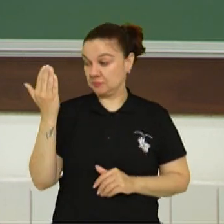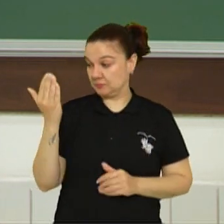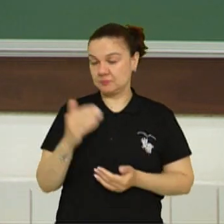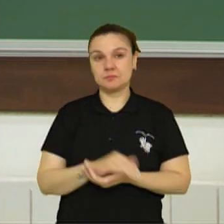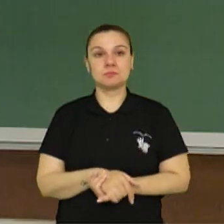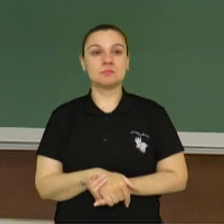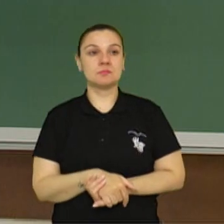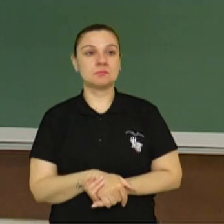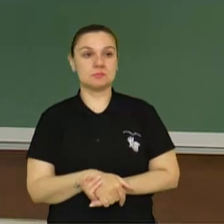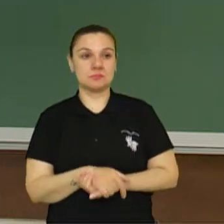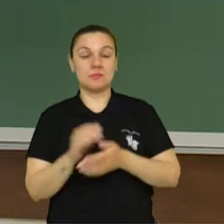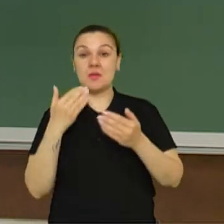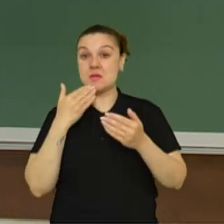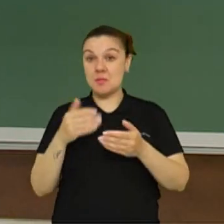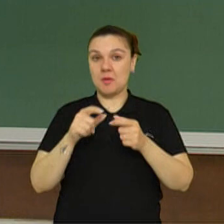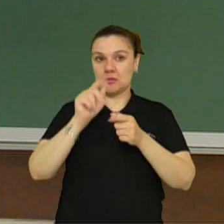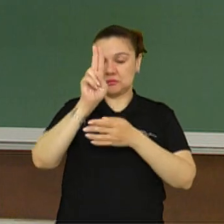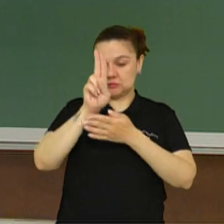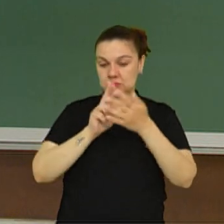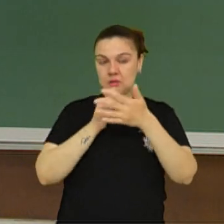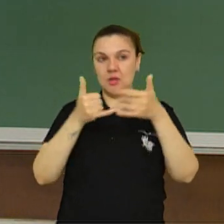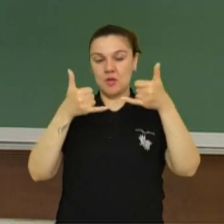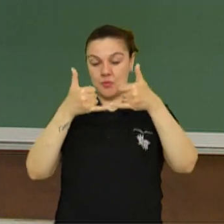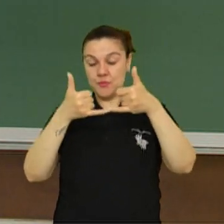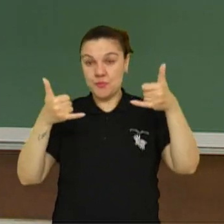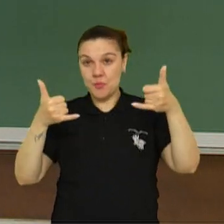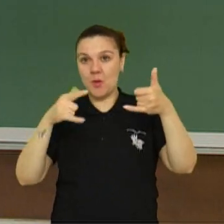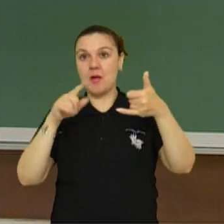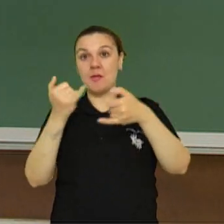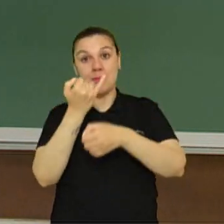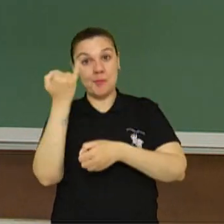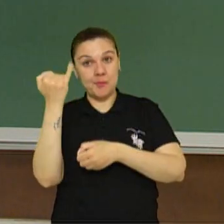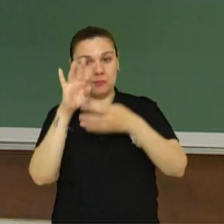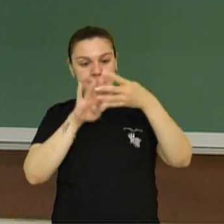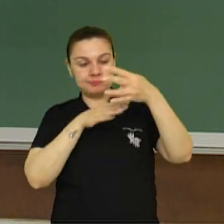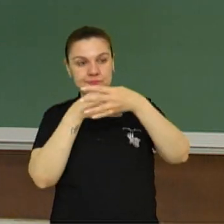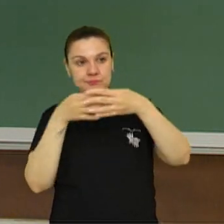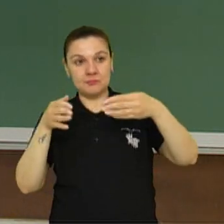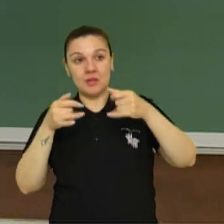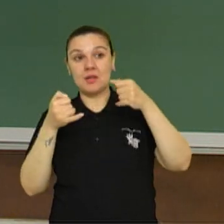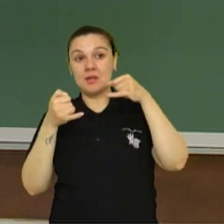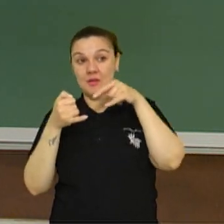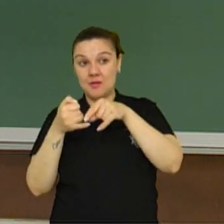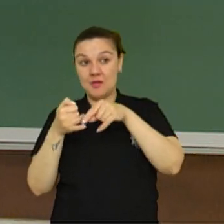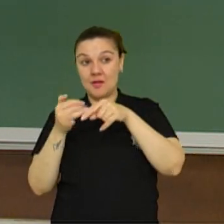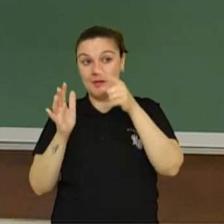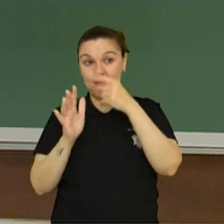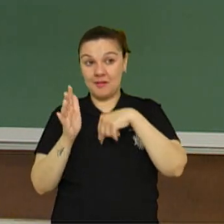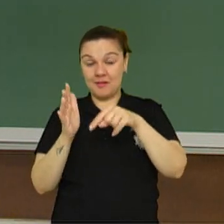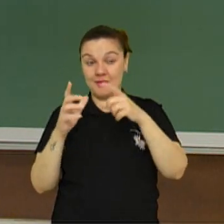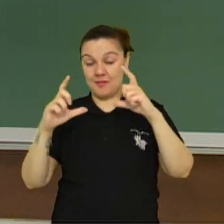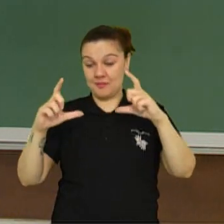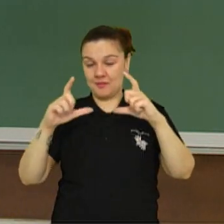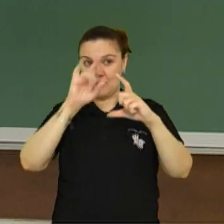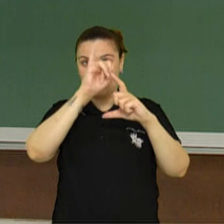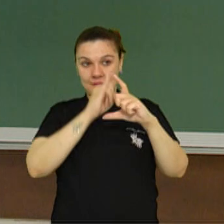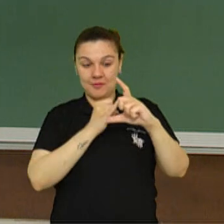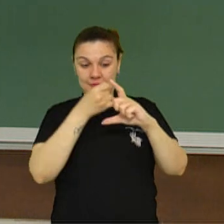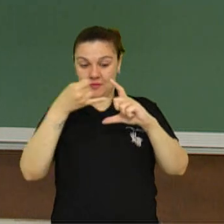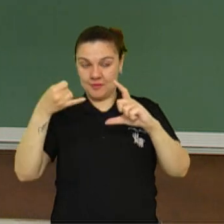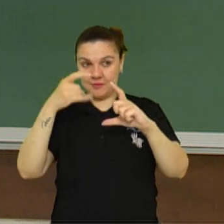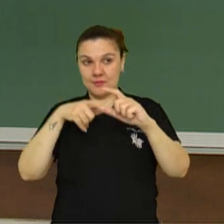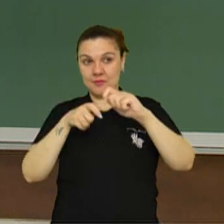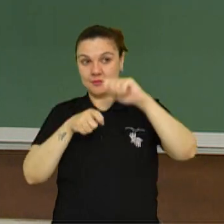assim, aí você pede para encordar. As cordas são bem importantes, porque como eu comentei com vocês o ponto de impacto, esse ponto de impacto é maior, então isso depende muito